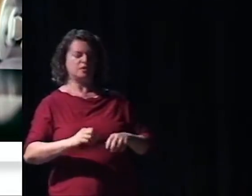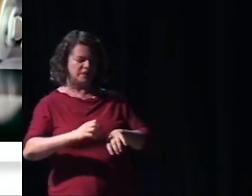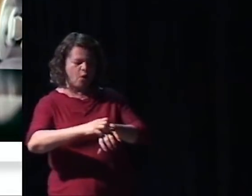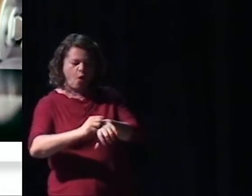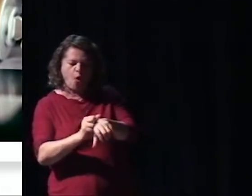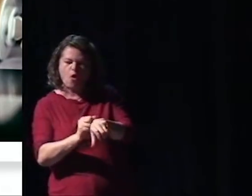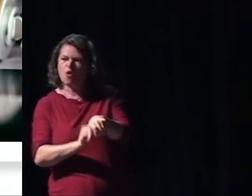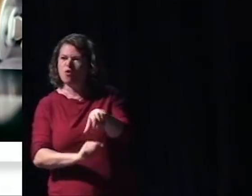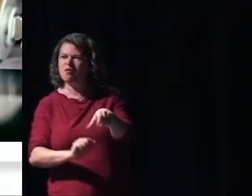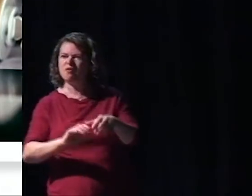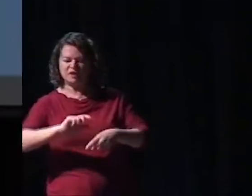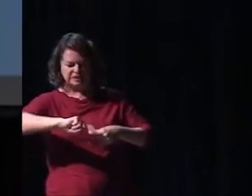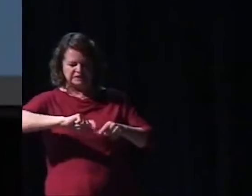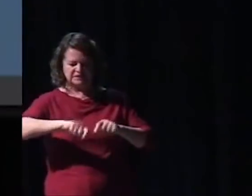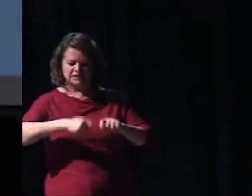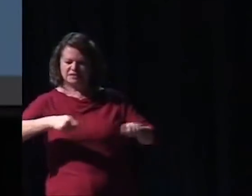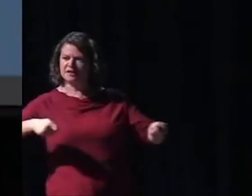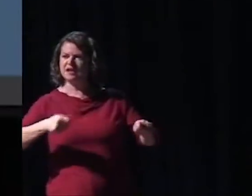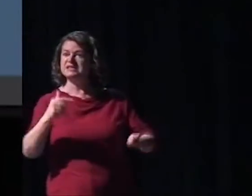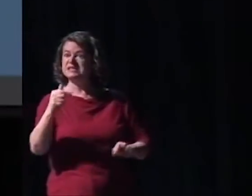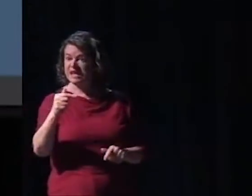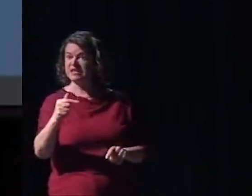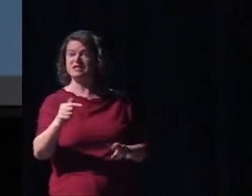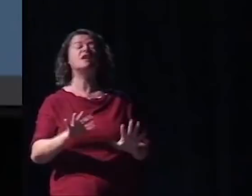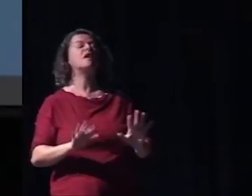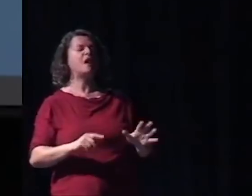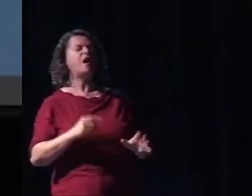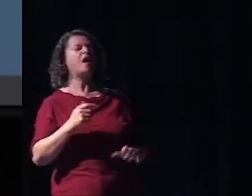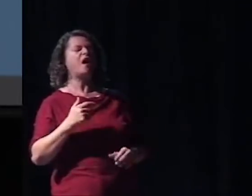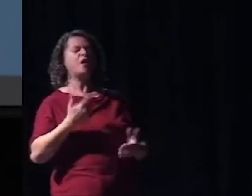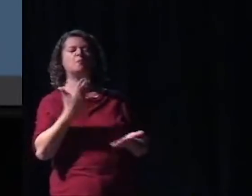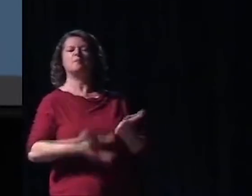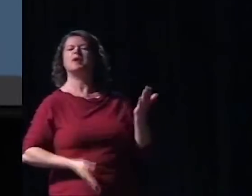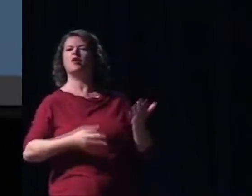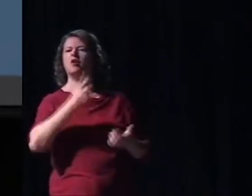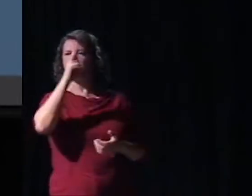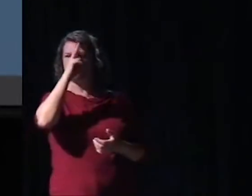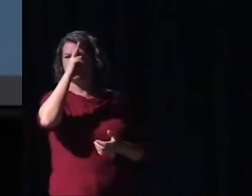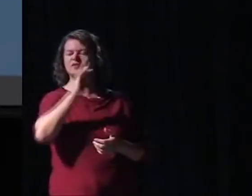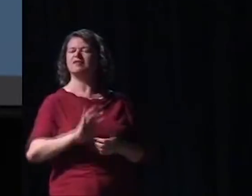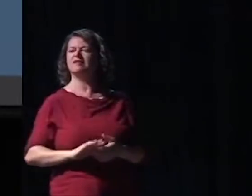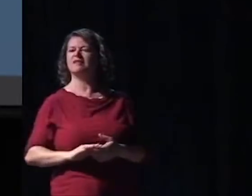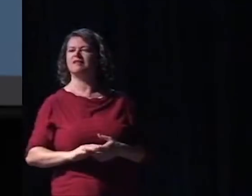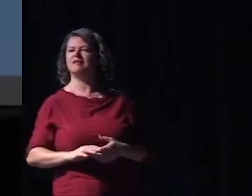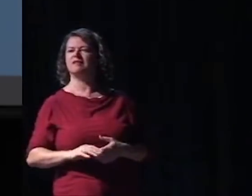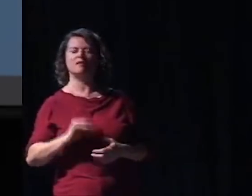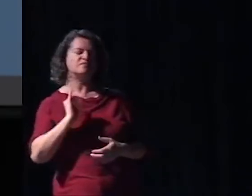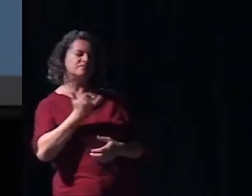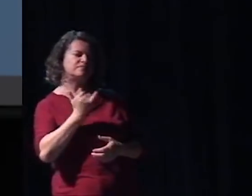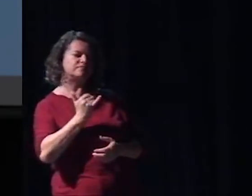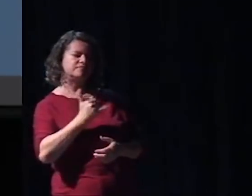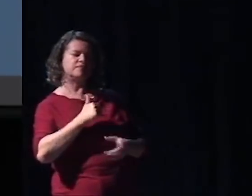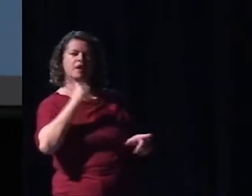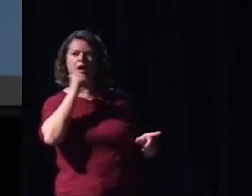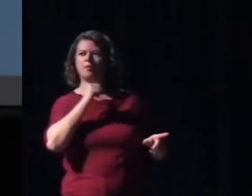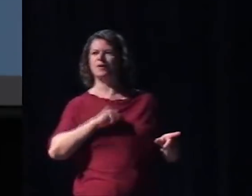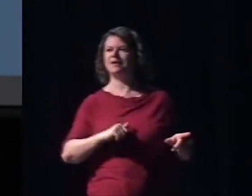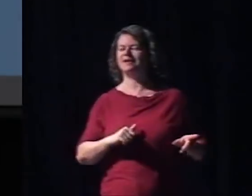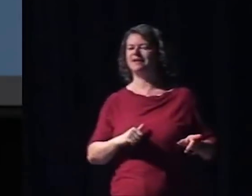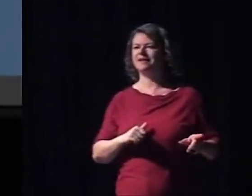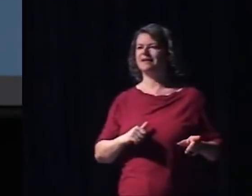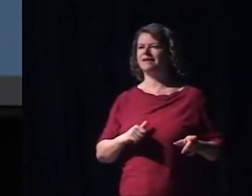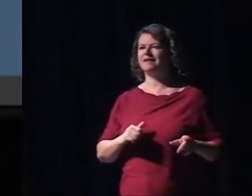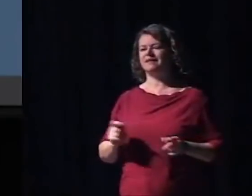homem. Sabe o que ele está dizendo aqui? Ele começa a provar para si mesmo